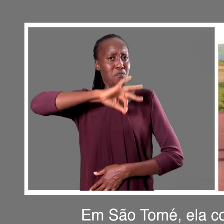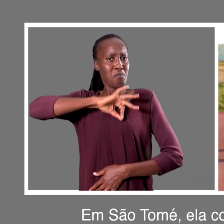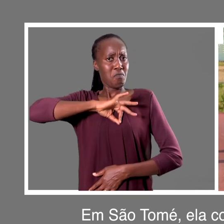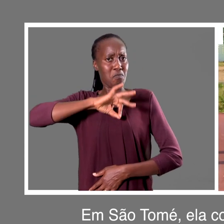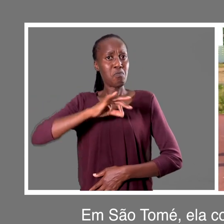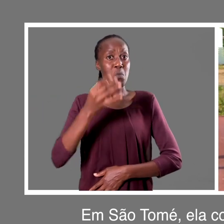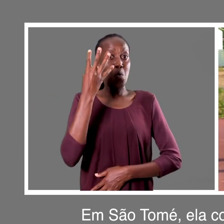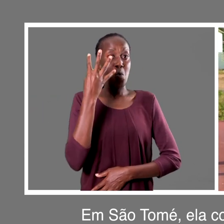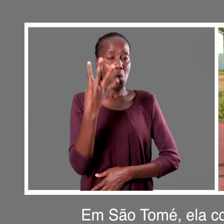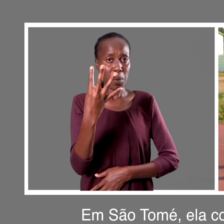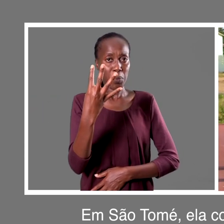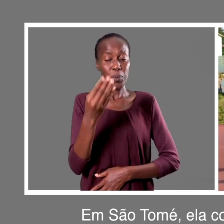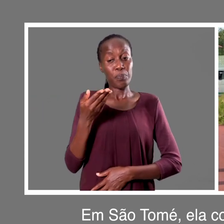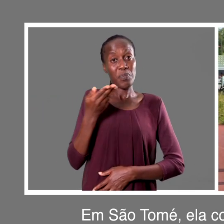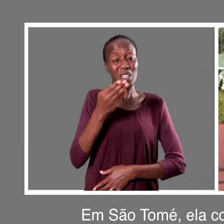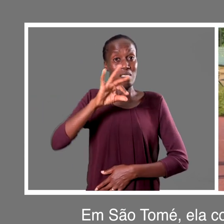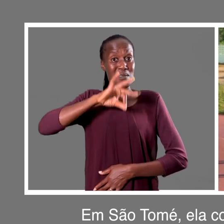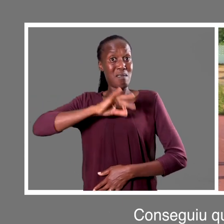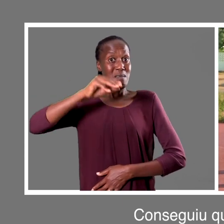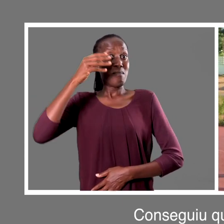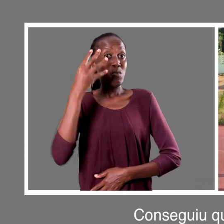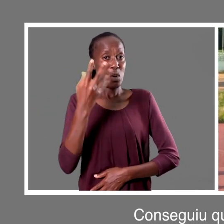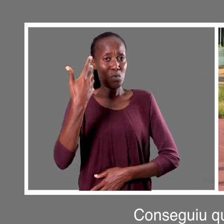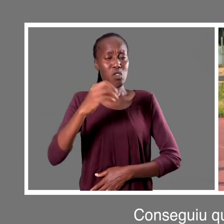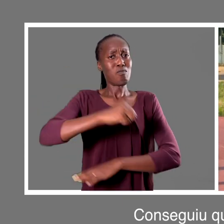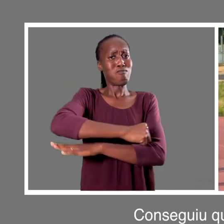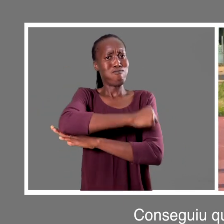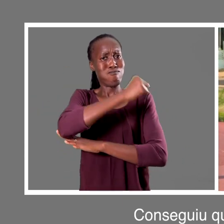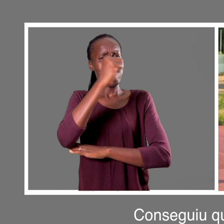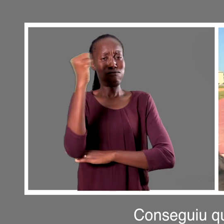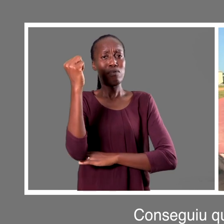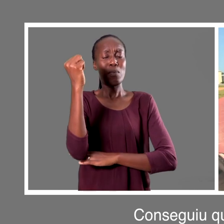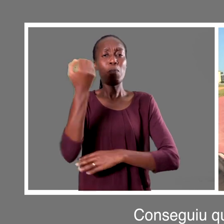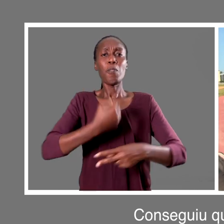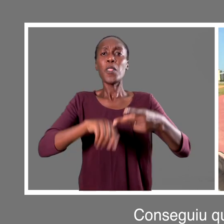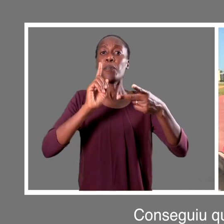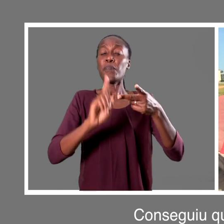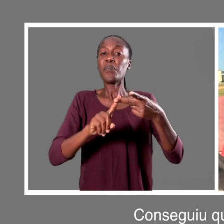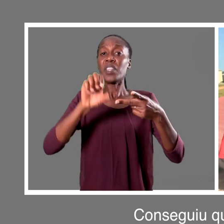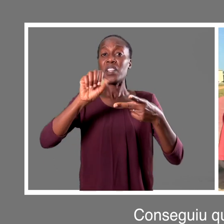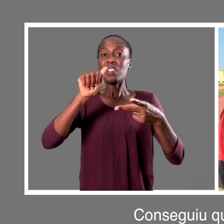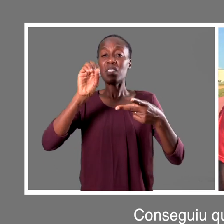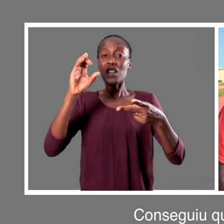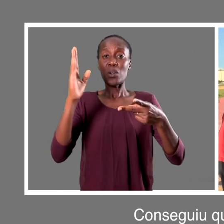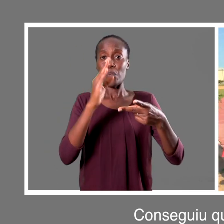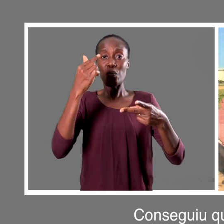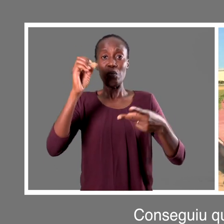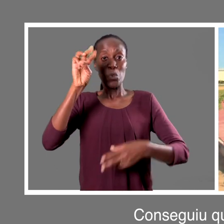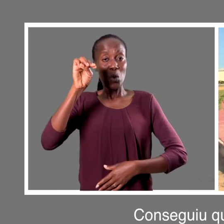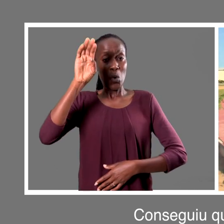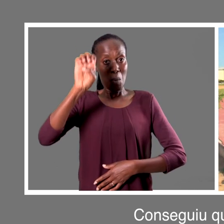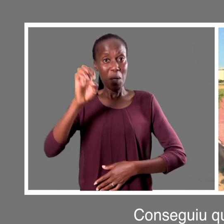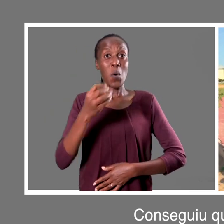Tomé, ela conseguiu arrecadar 4 medalhas. Então, nessas 4 medalhas que ela conseguiu conquistar em São Tomé